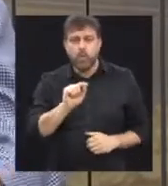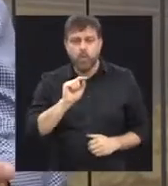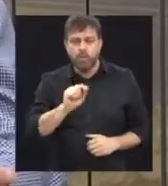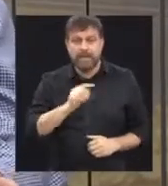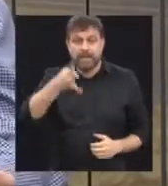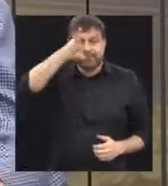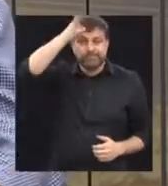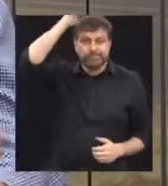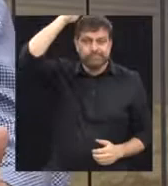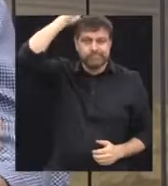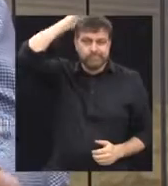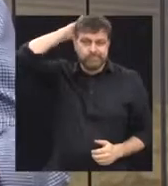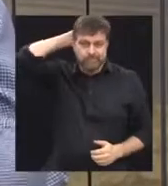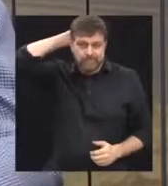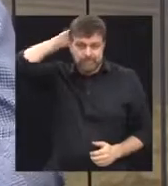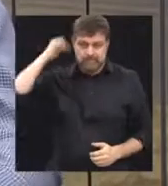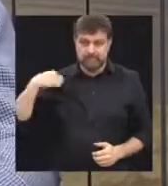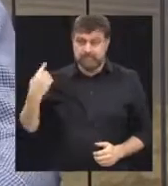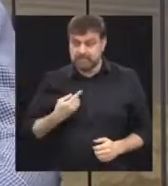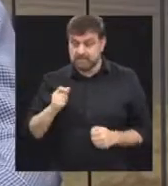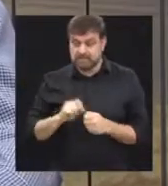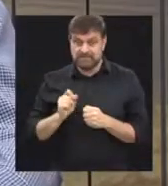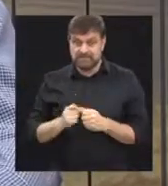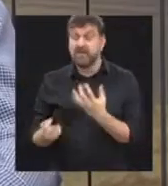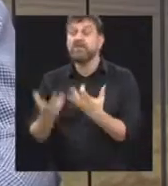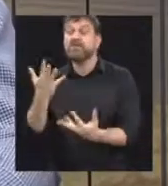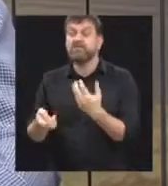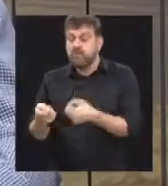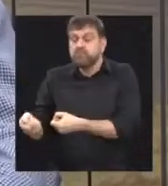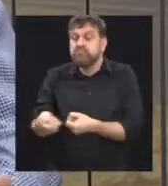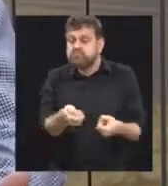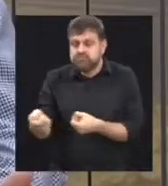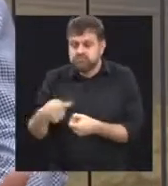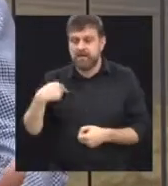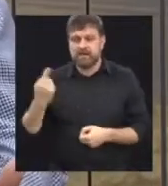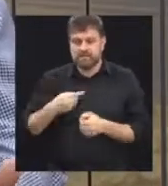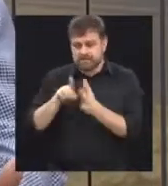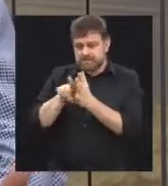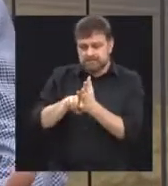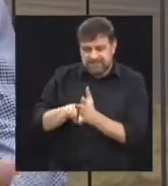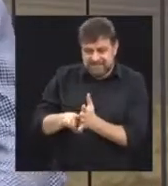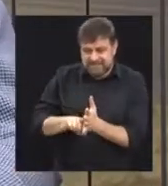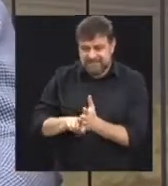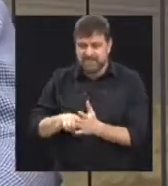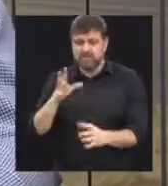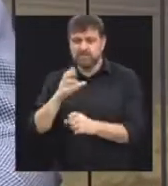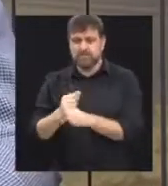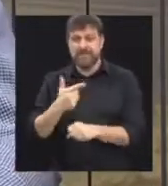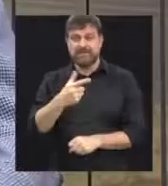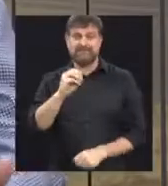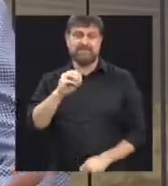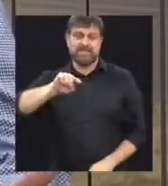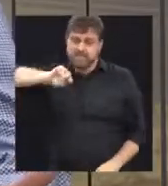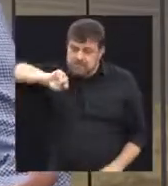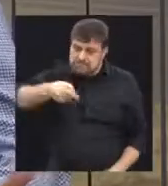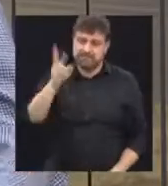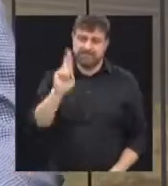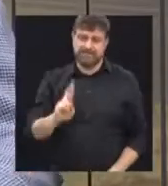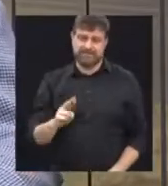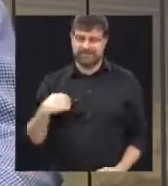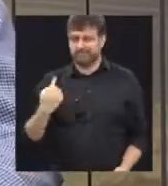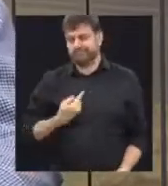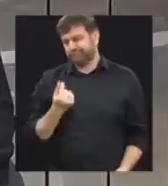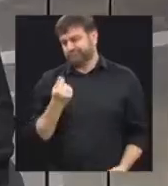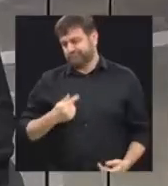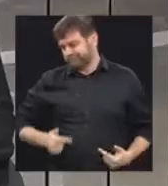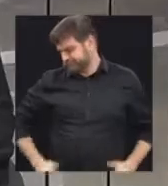dos bombeiros. Nós estamos fazendo um sistema de combate a incêndio lá, que nós estamos orçando em mais ou menos R$20 mil. Recursos esses, claro, que